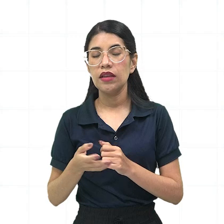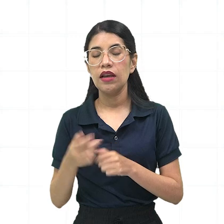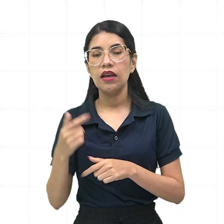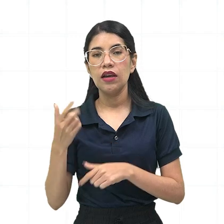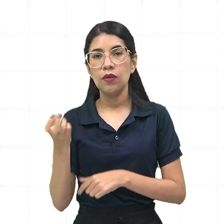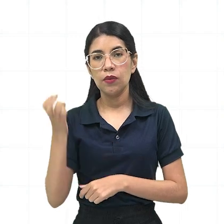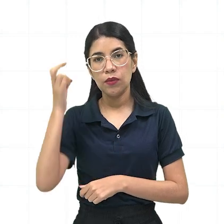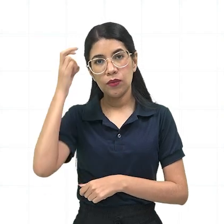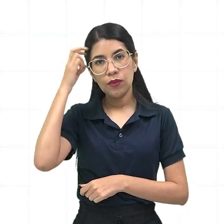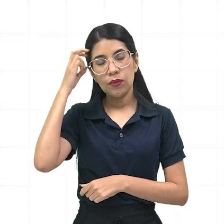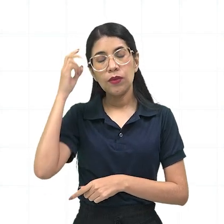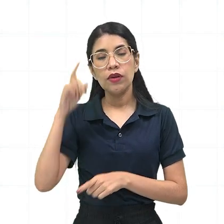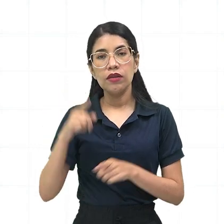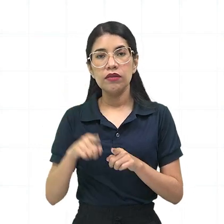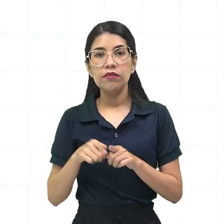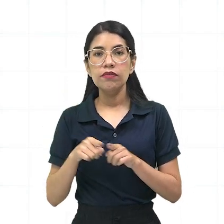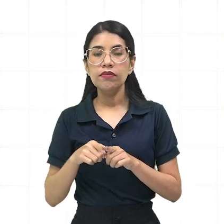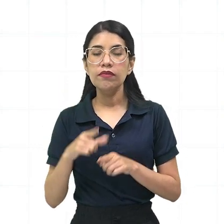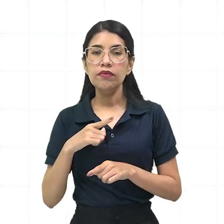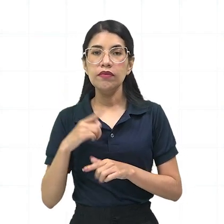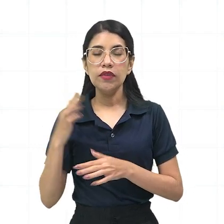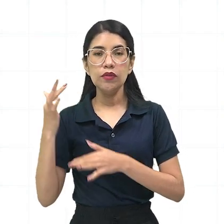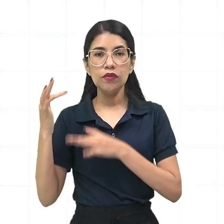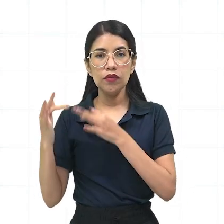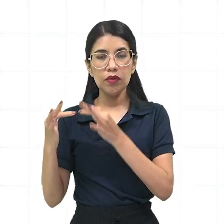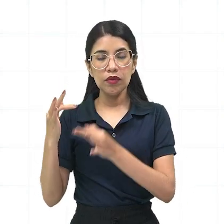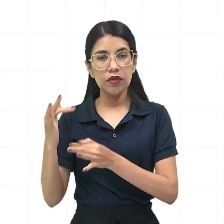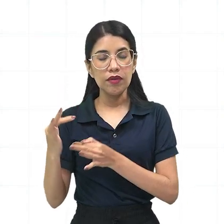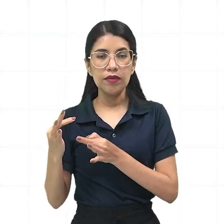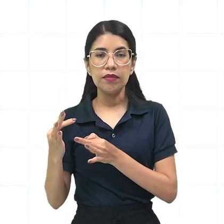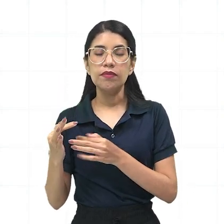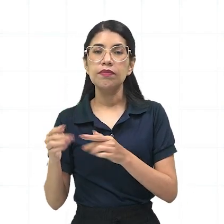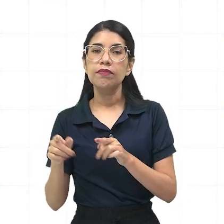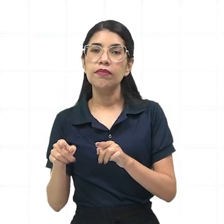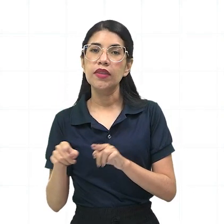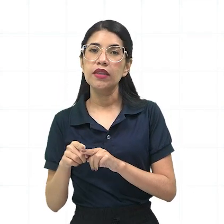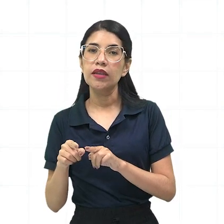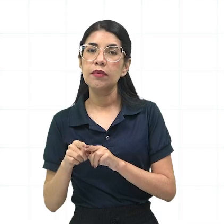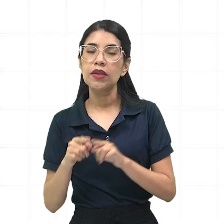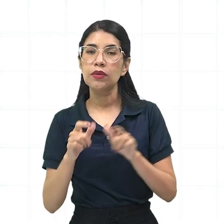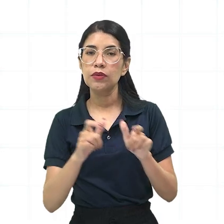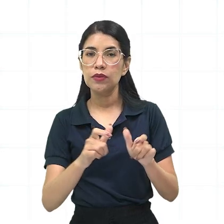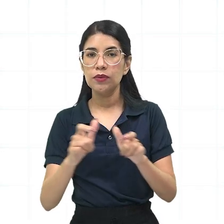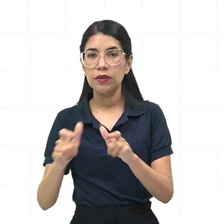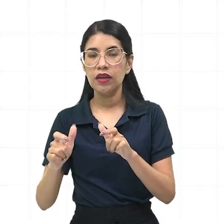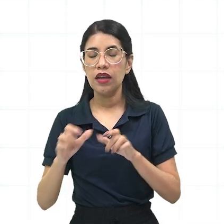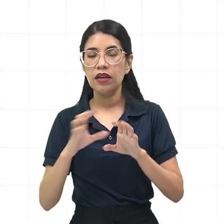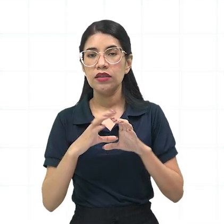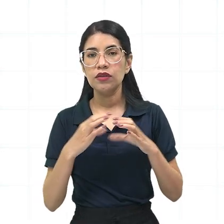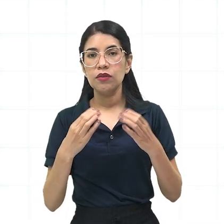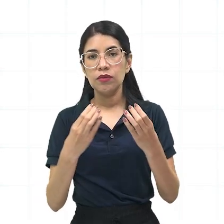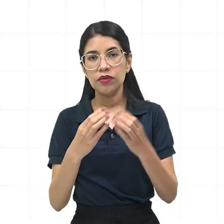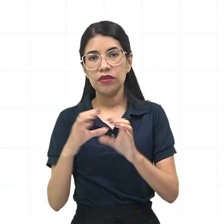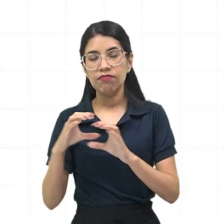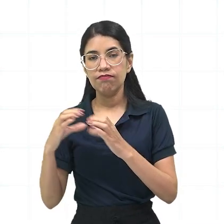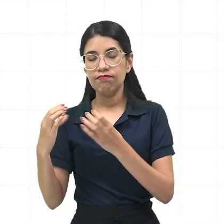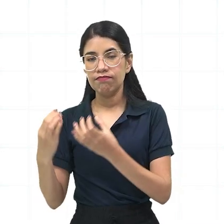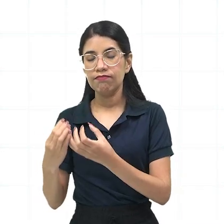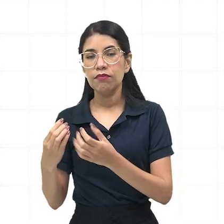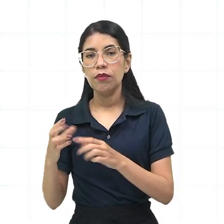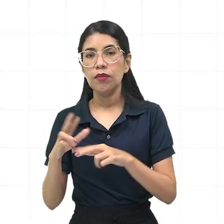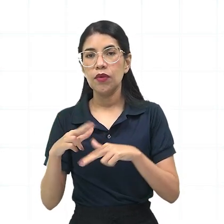também. Então, traz essa questão mais folclórica e traz ali a questão da região e da comunidade. Por isso,